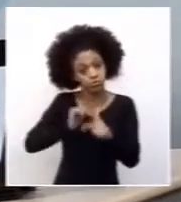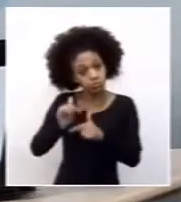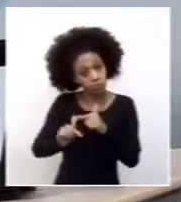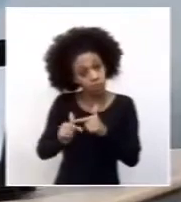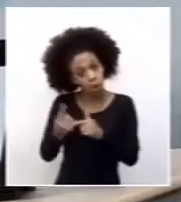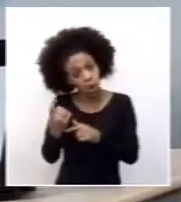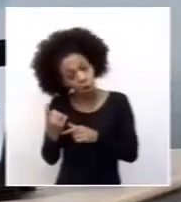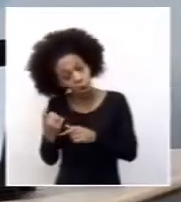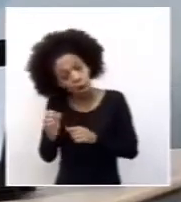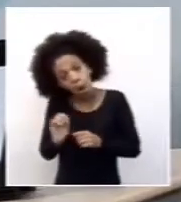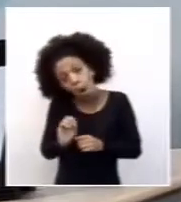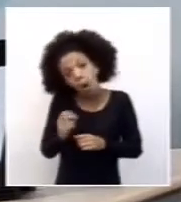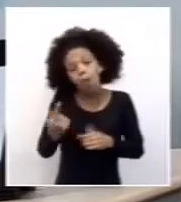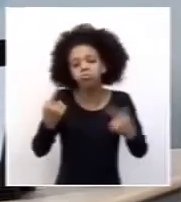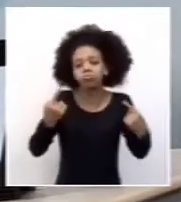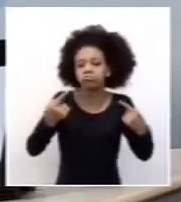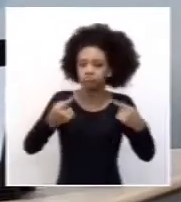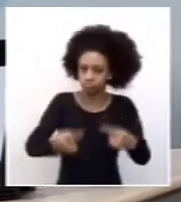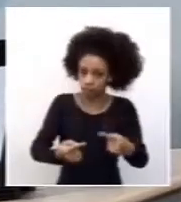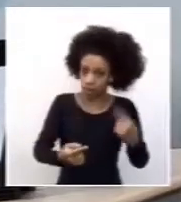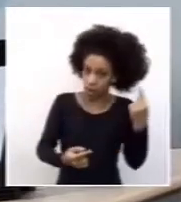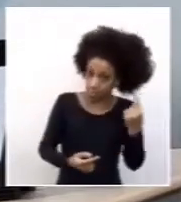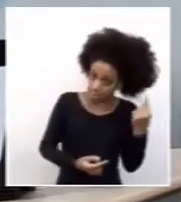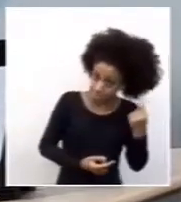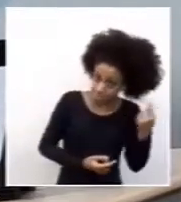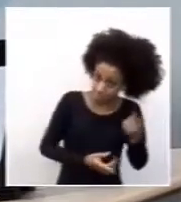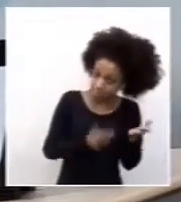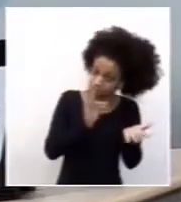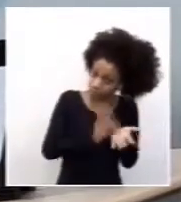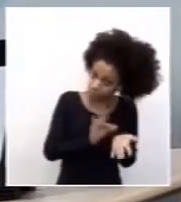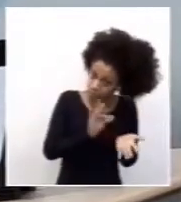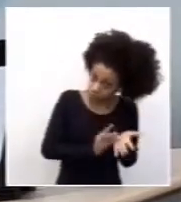ou competitivas. Essa é a nossa primeira afirmação que os professores